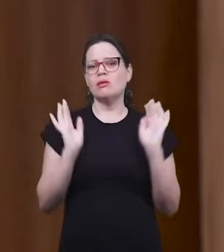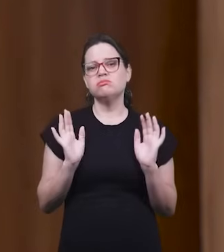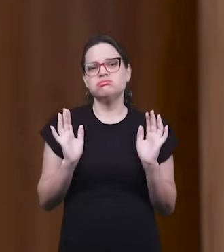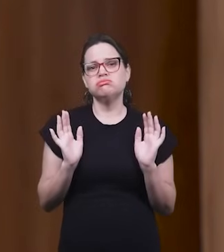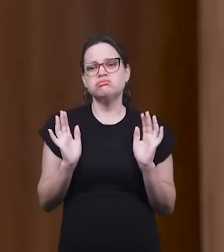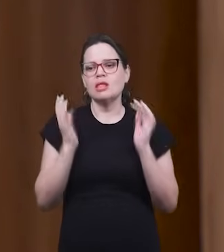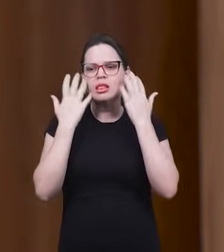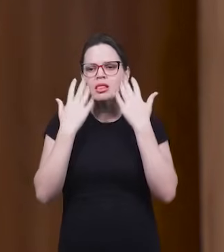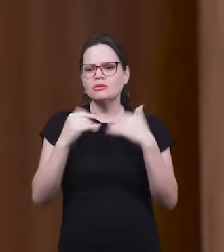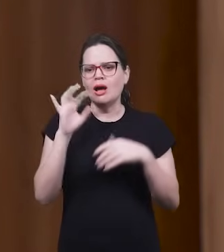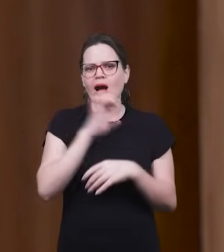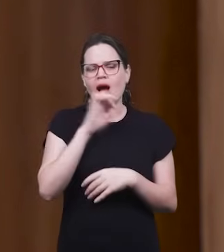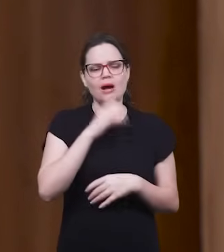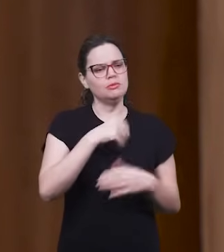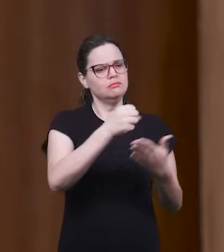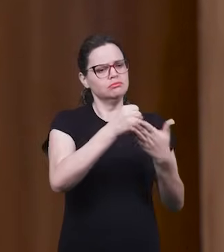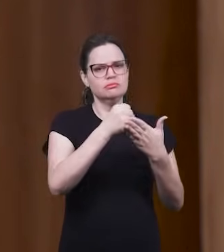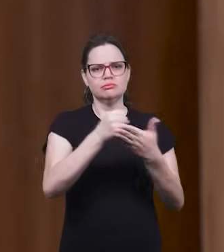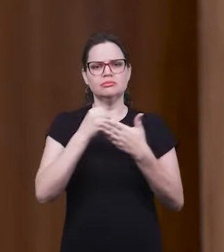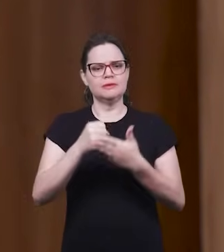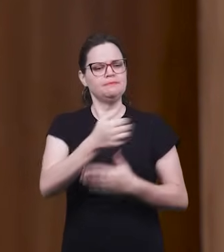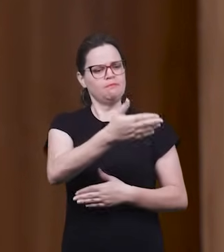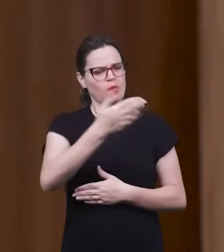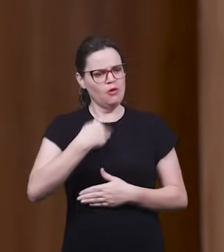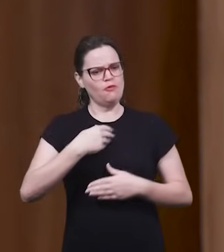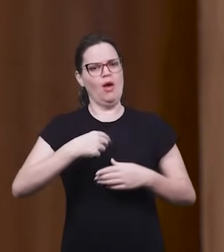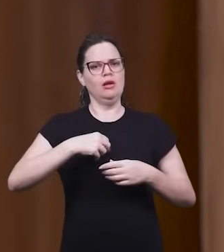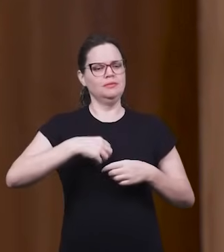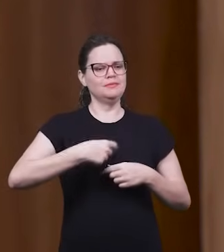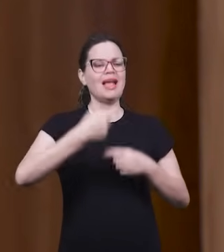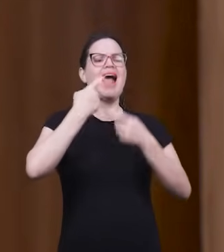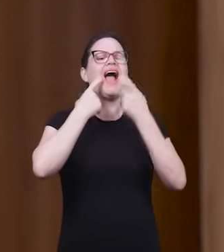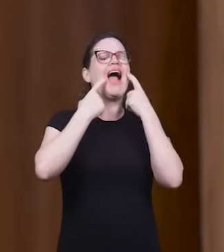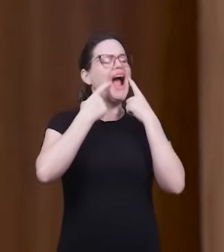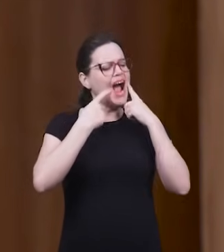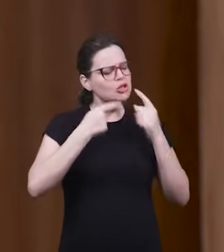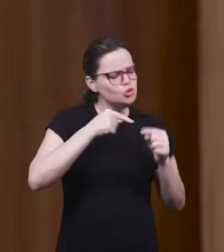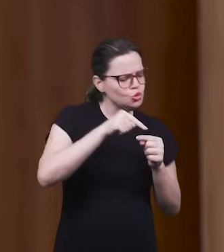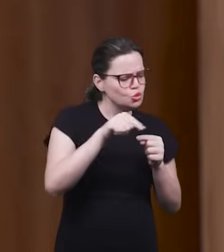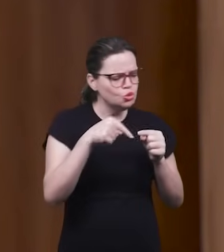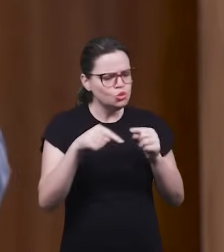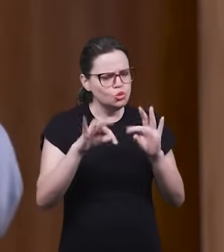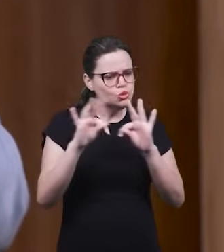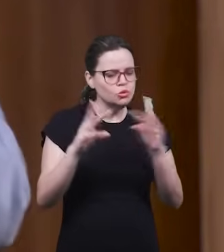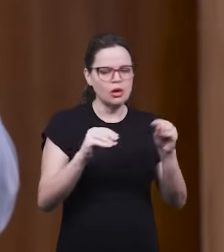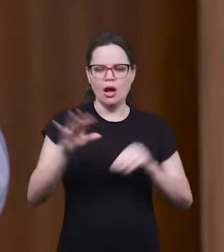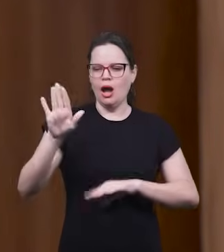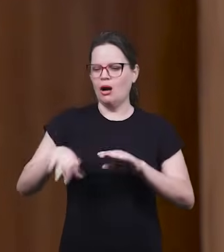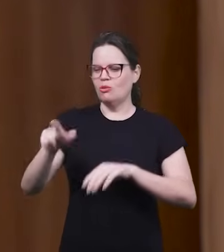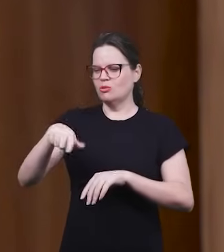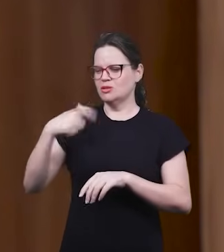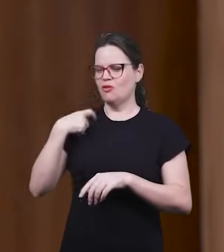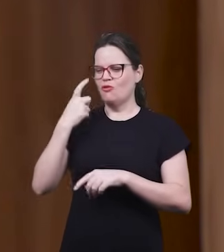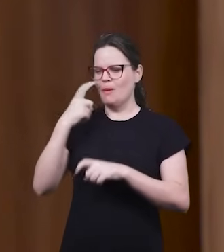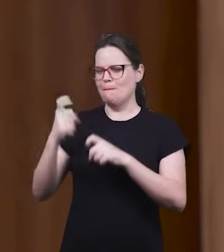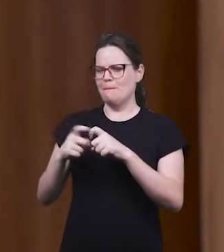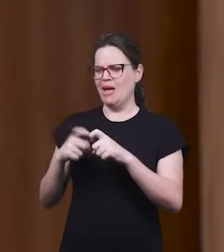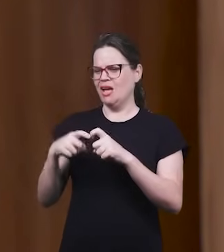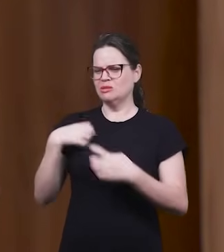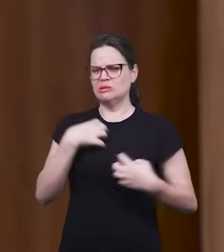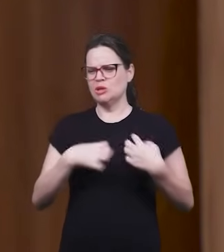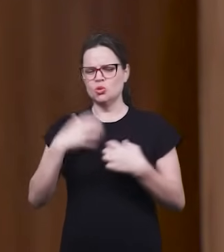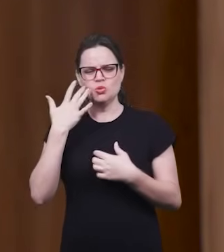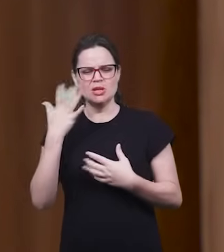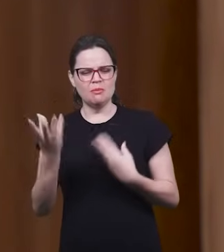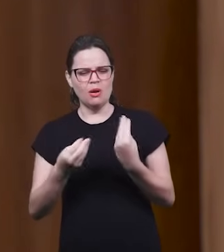banal, entendeu? Rapidamente eu atendia as pessoas, tinha muita, assim, negócio que os outros ficavam naquela agonia, não sabia o que ia